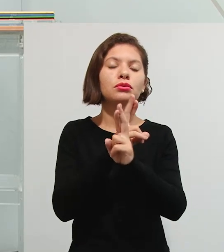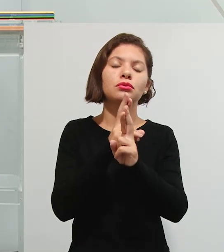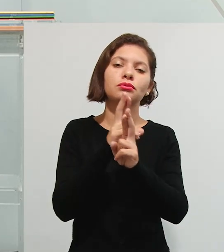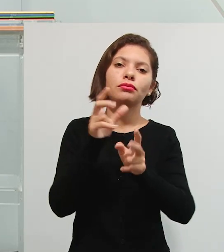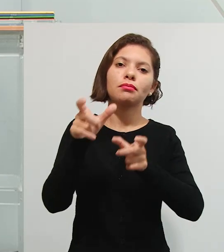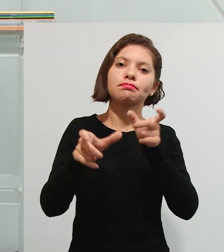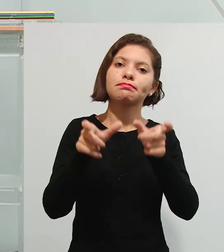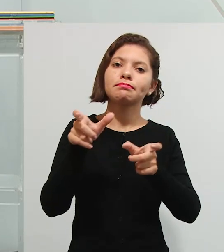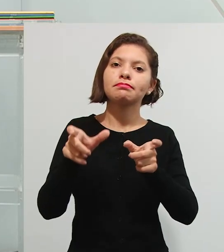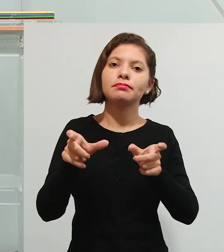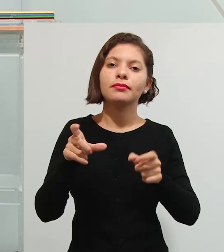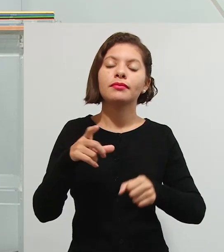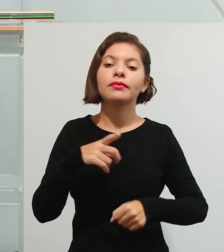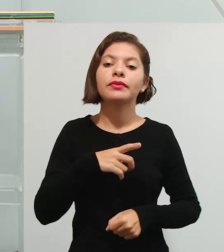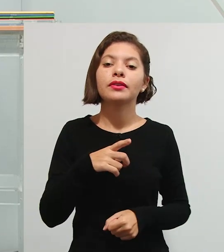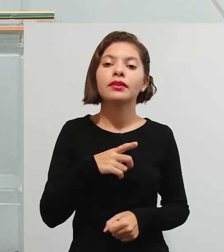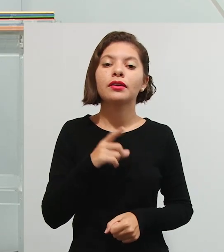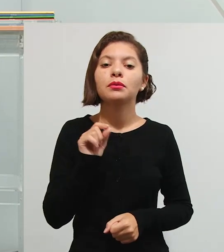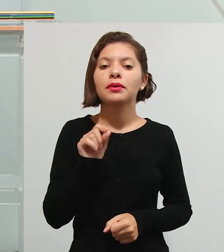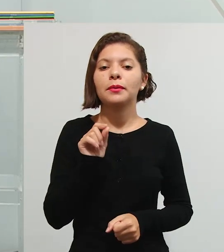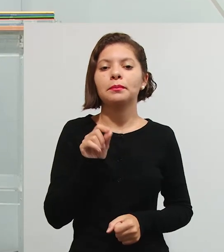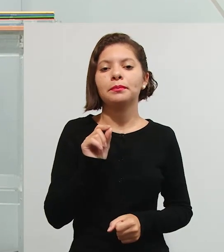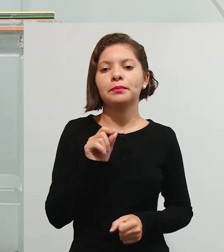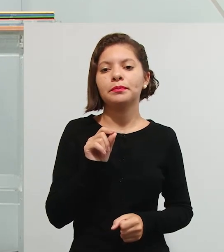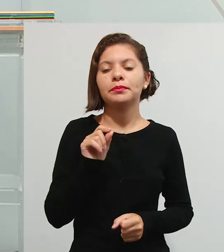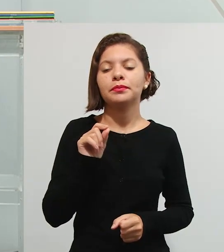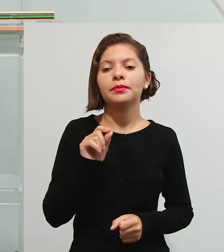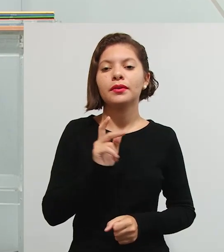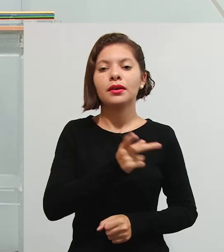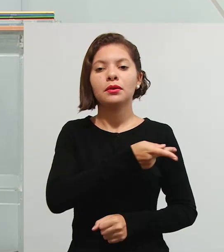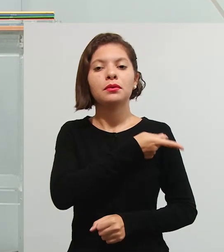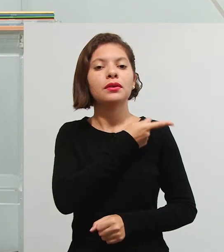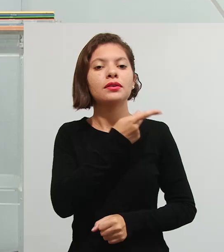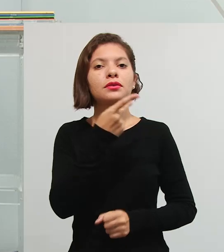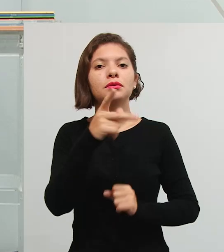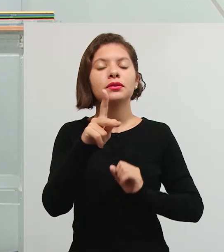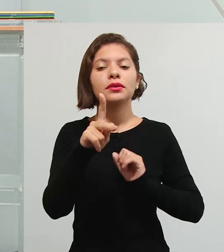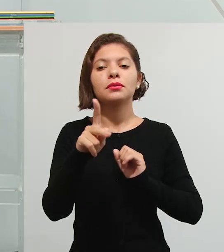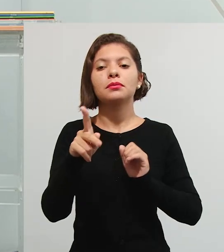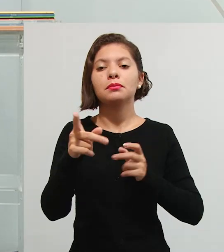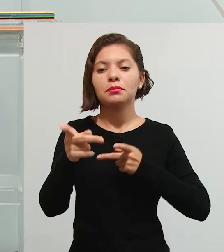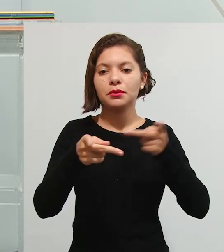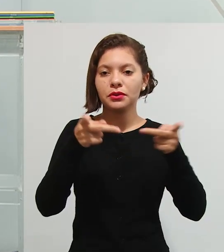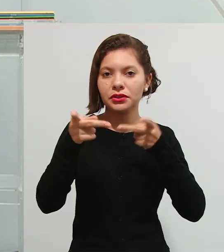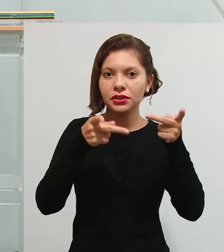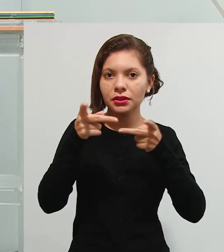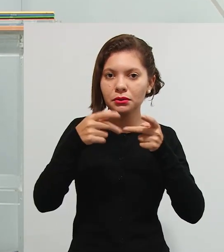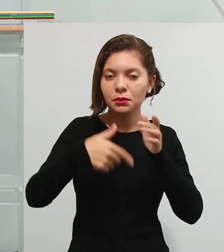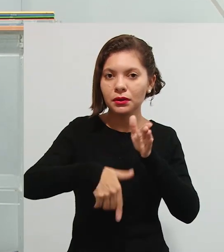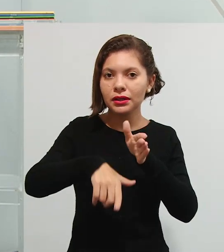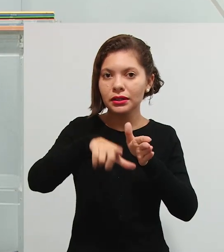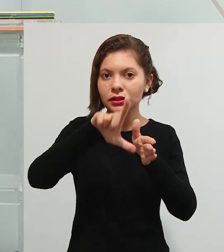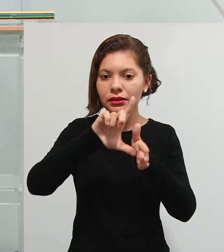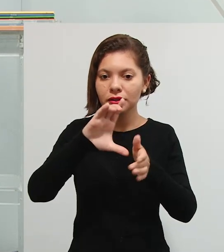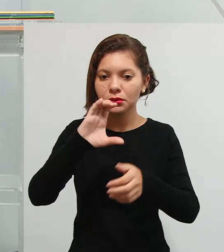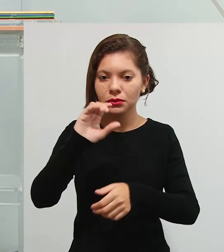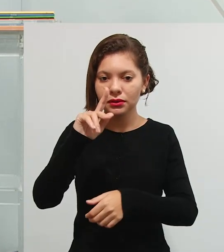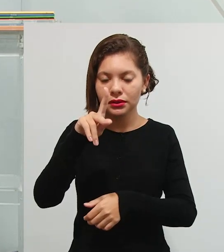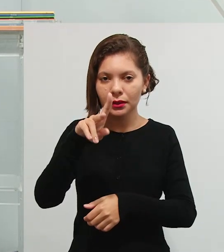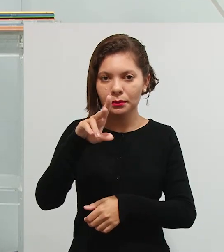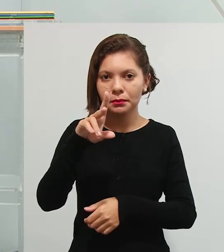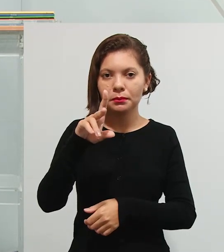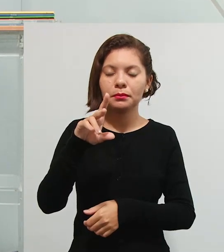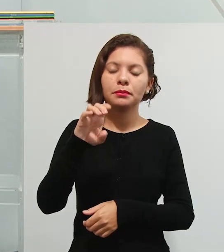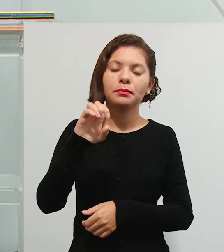pessoas, há uma probabilidade grande de que o seu projeto de pesquisa tenha que passar pelo CEP. O que é